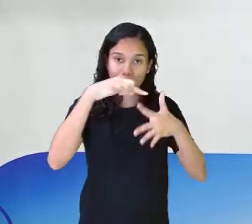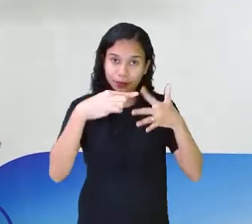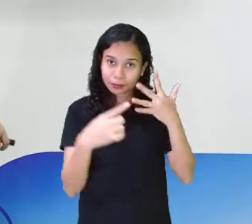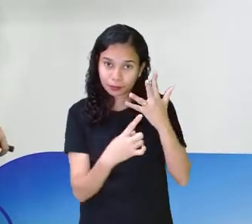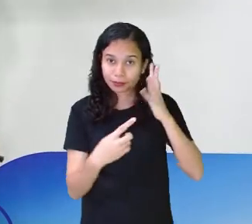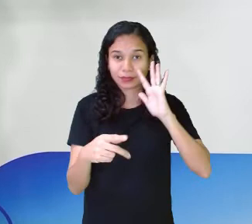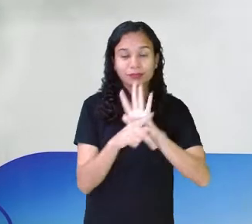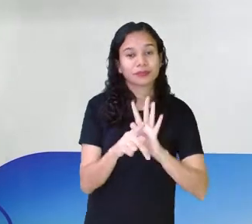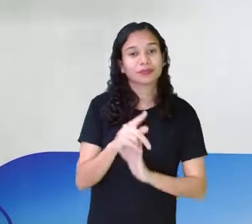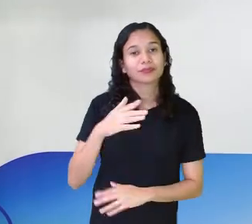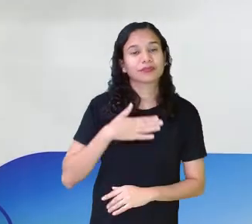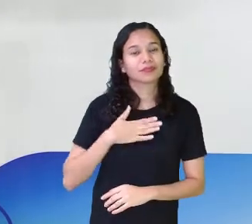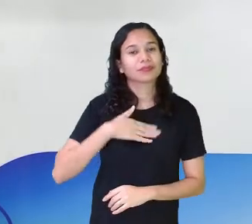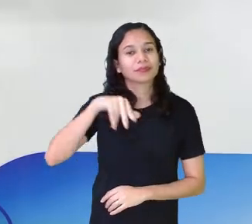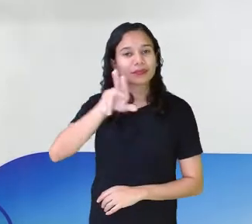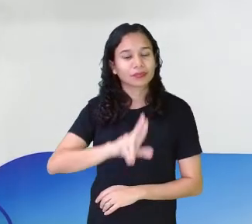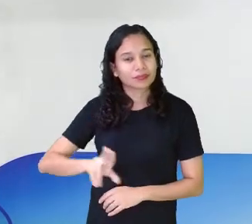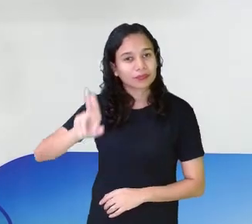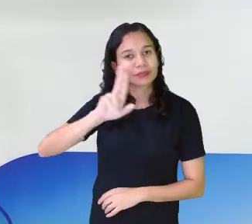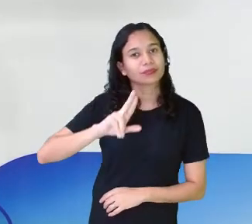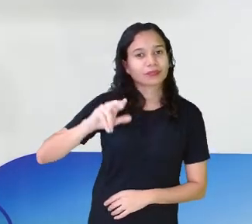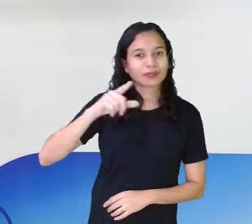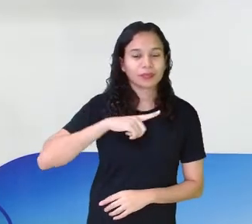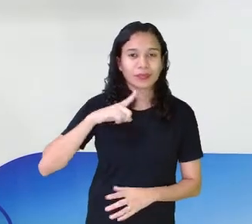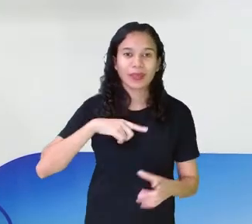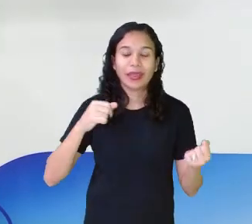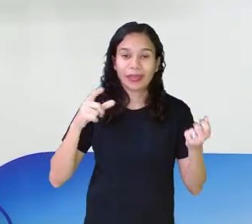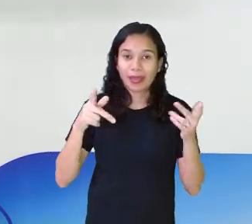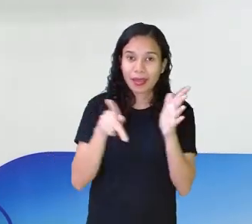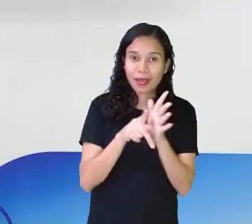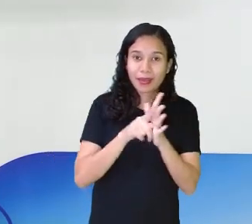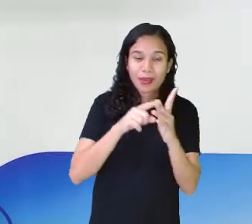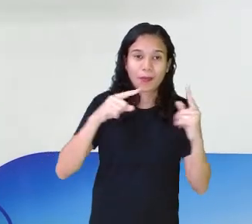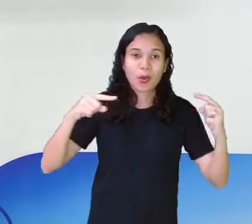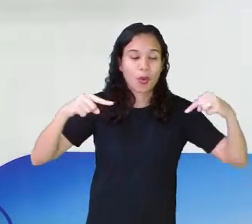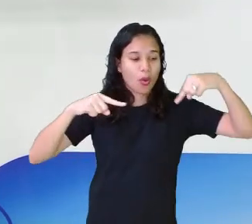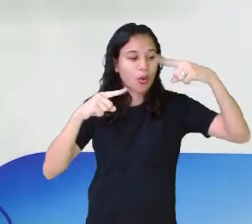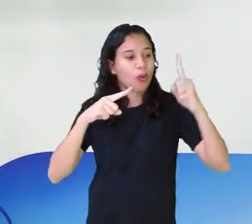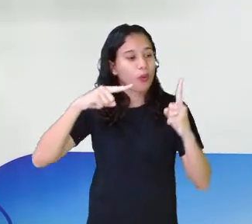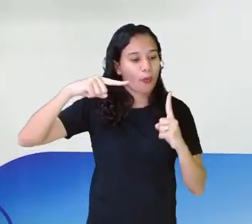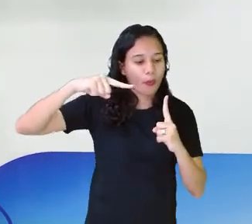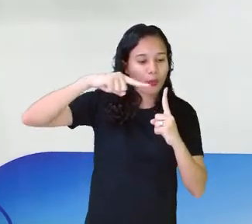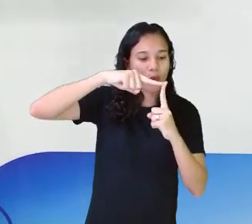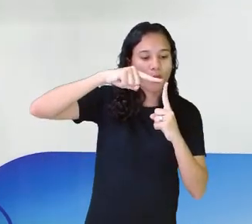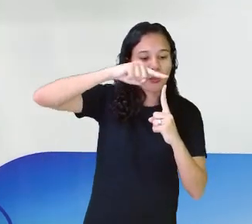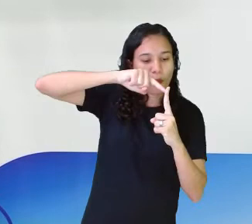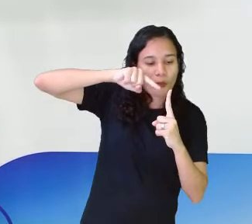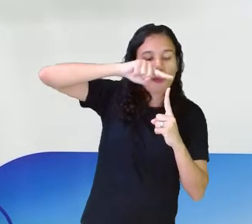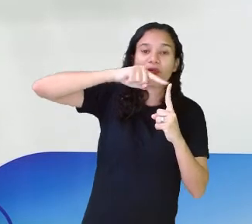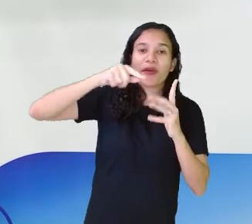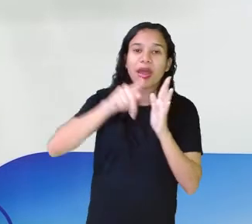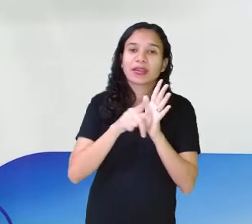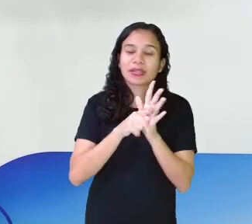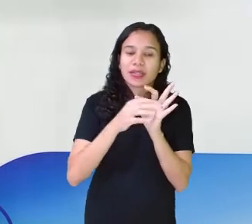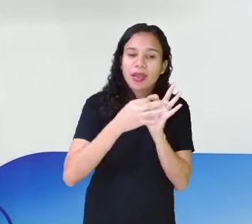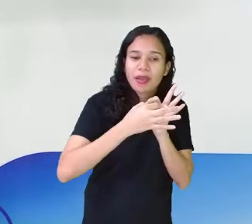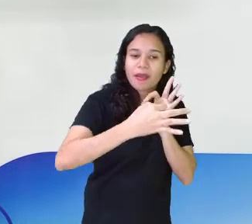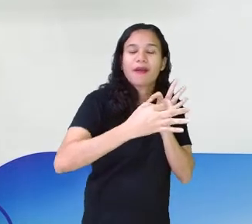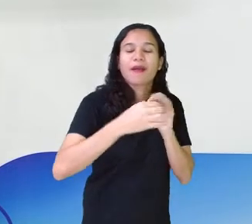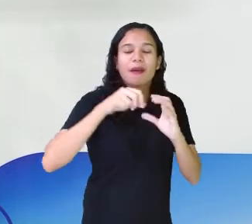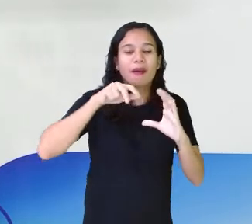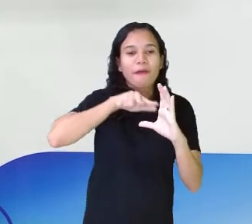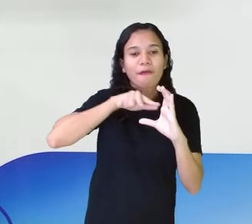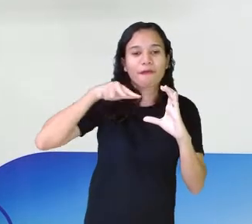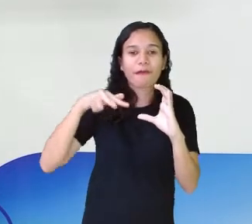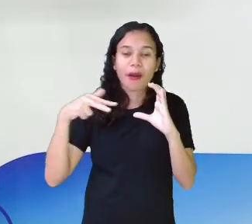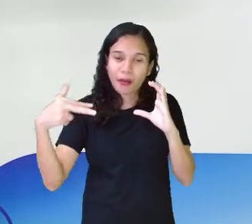elementos dos meus sólidos. Eu tenho os meus vértices, né? Eu tenho as minhas faces e as minhas